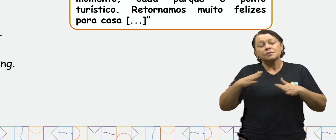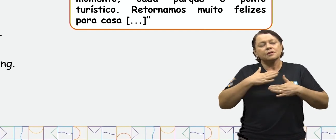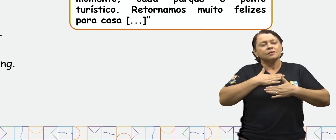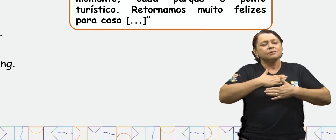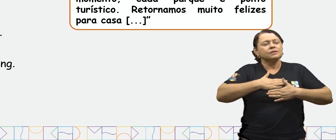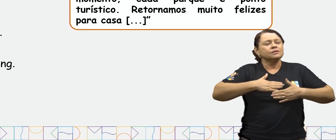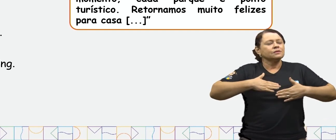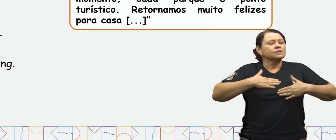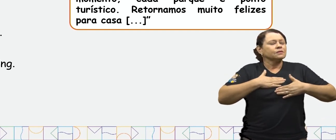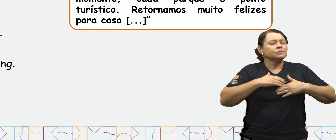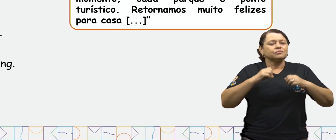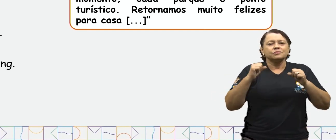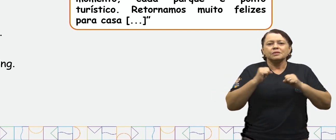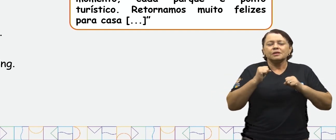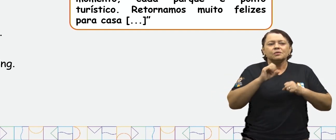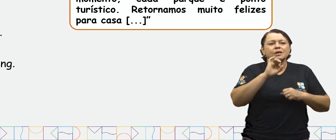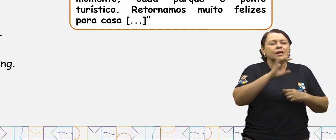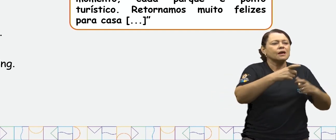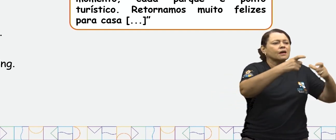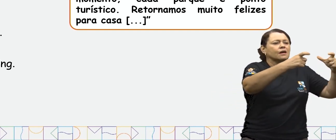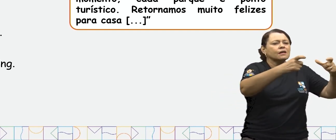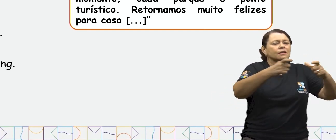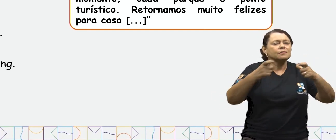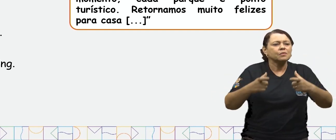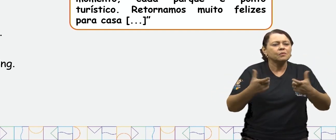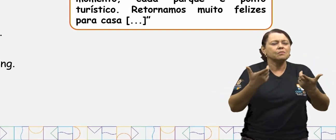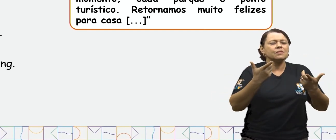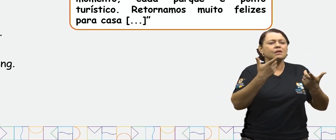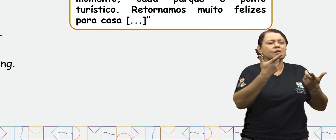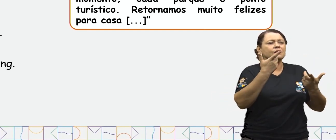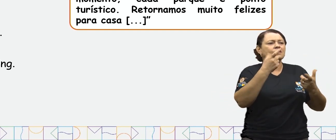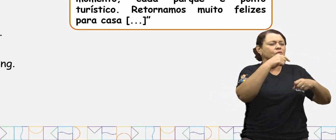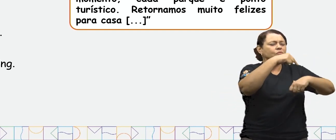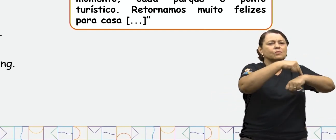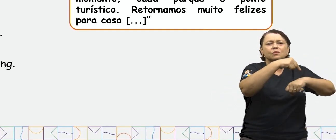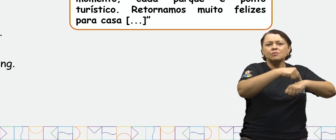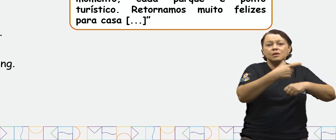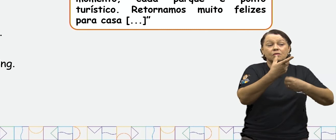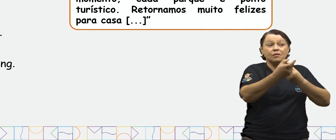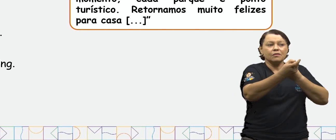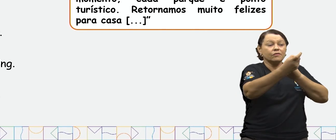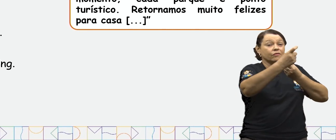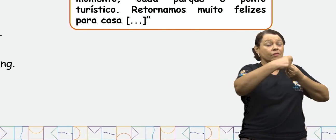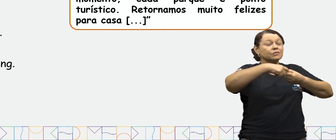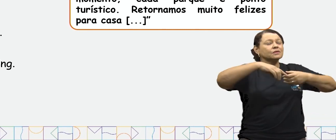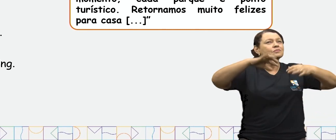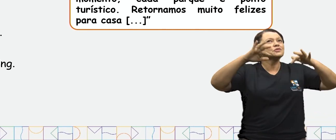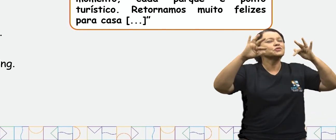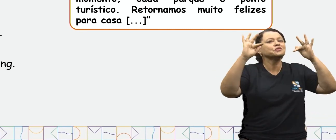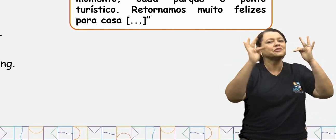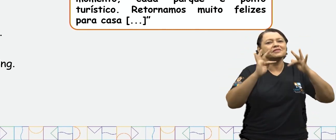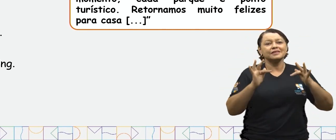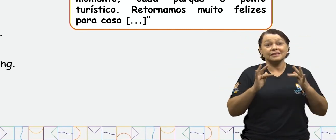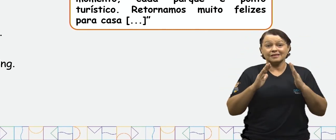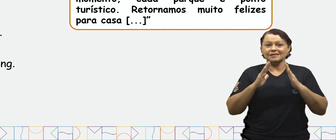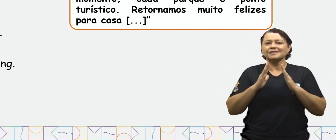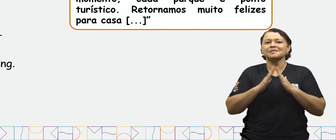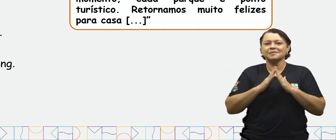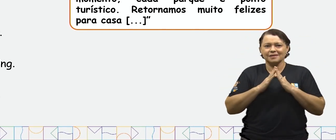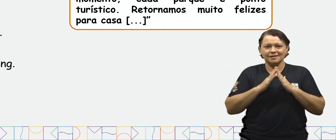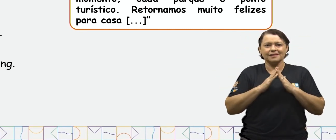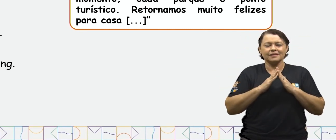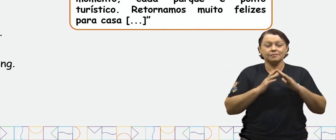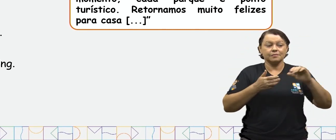por lá, mas eu adorei cada momento, cada parque e ponto turístico. Retornamos